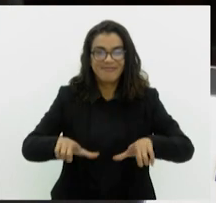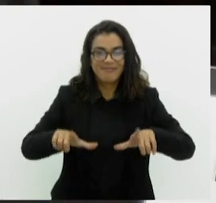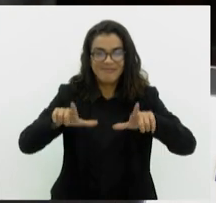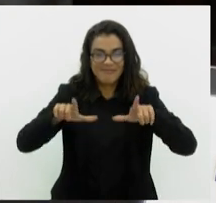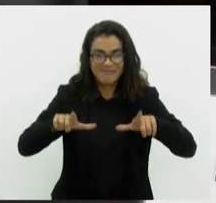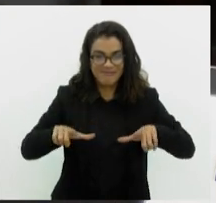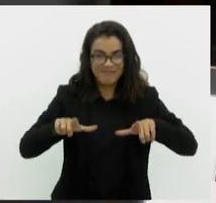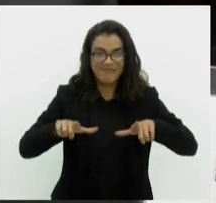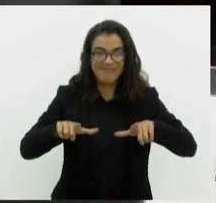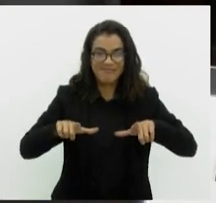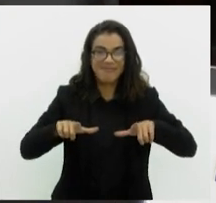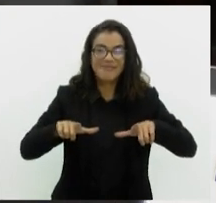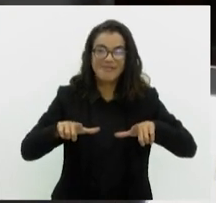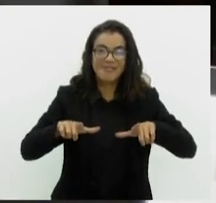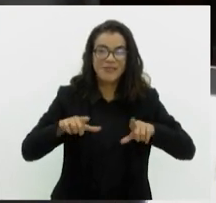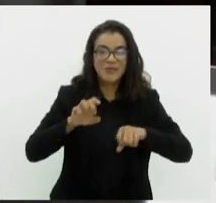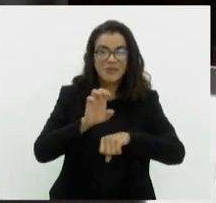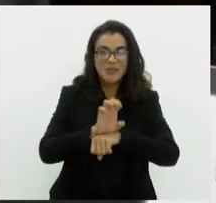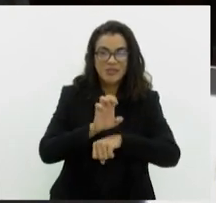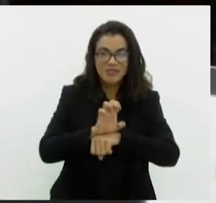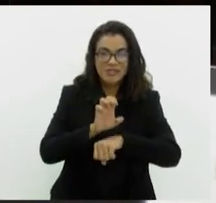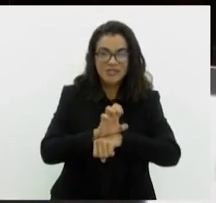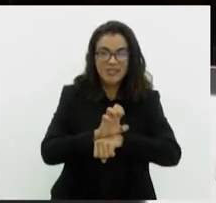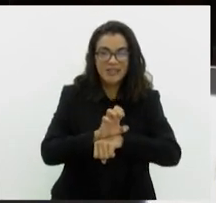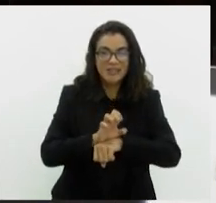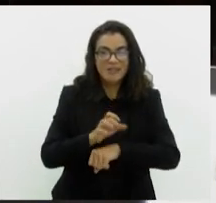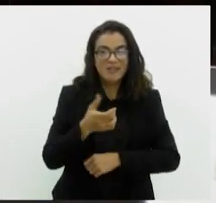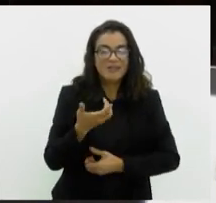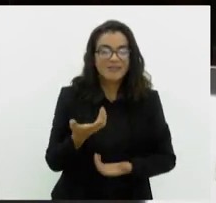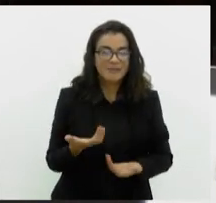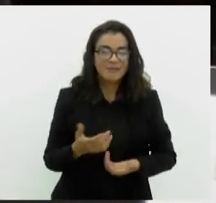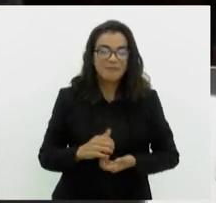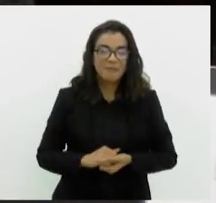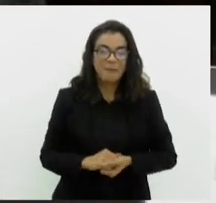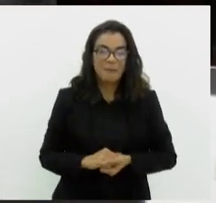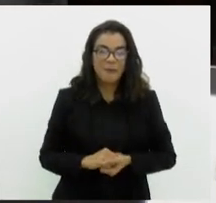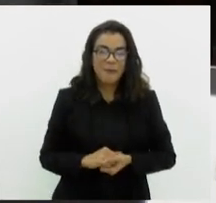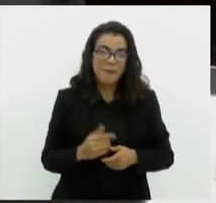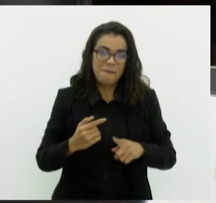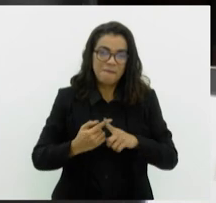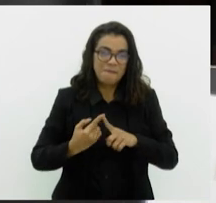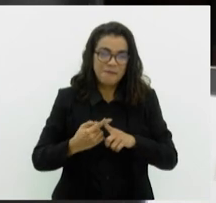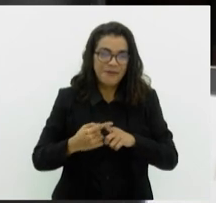de afago do Estado, que não tem muito...